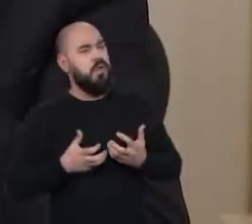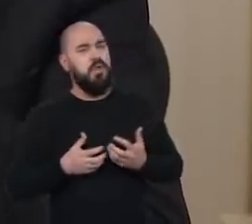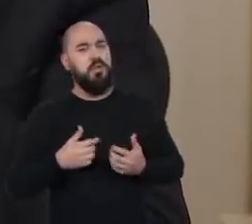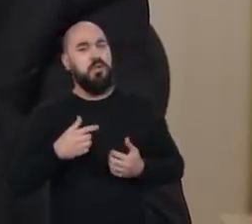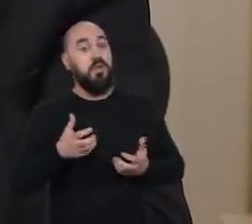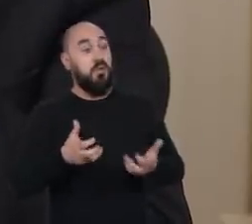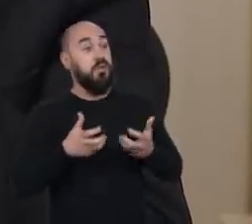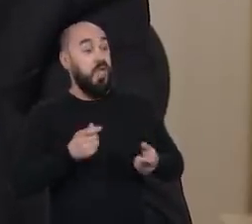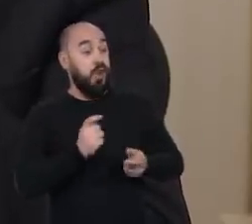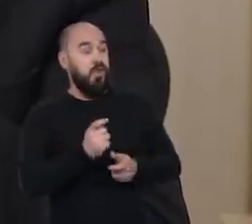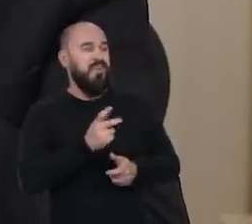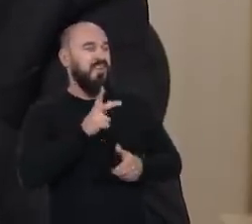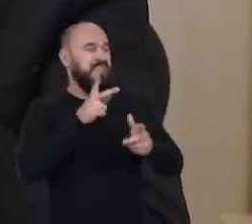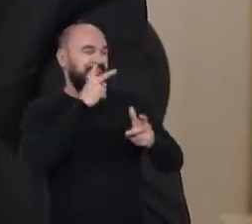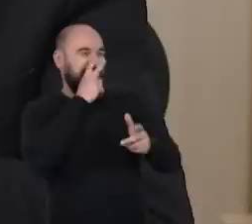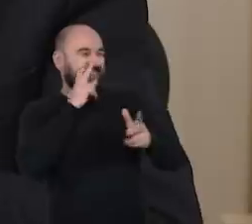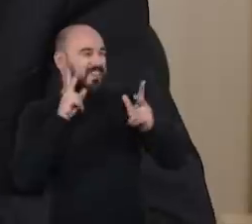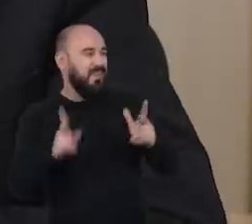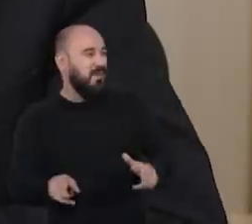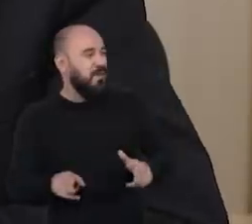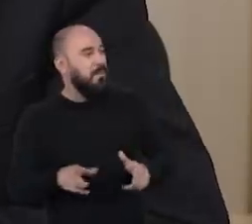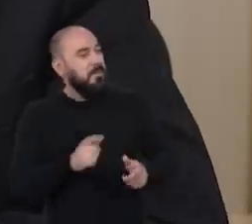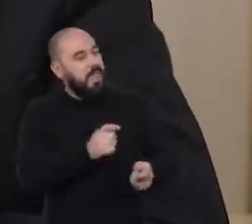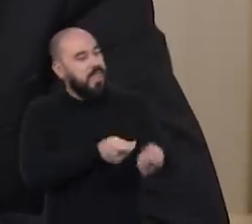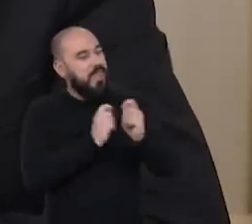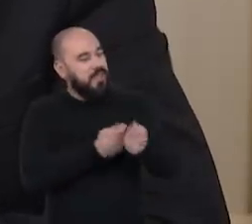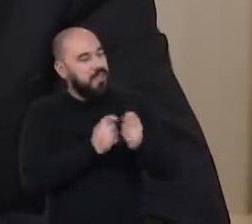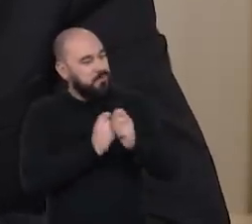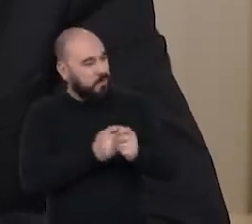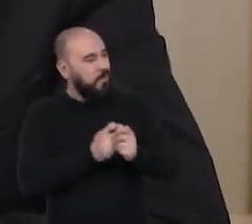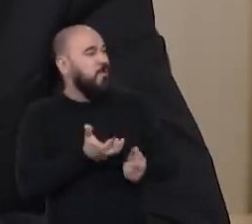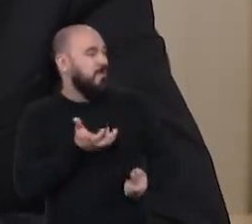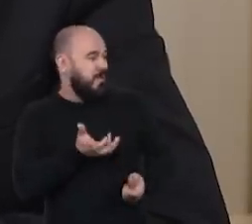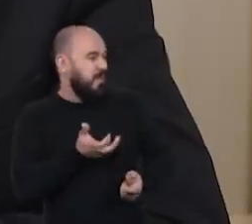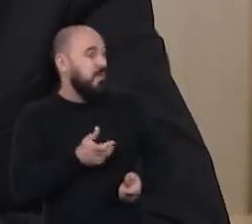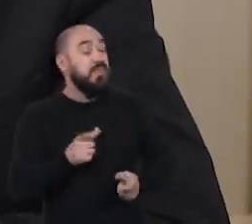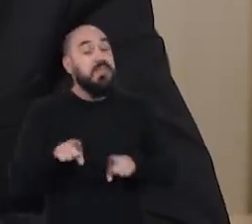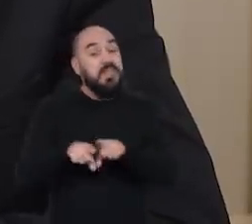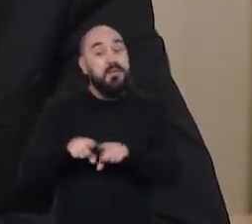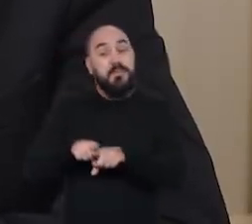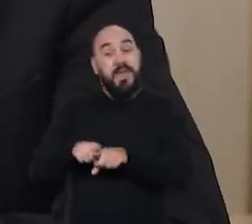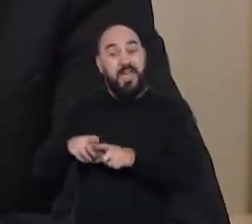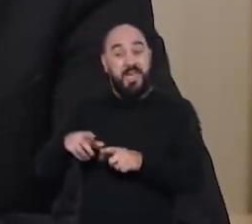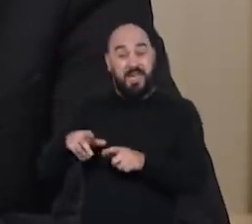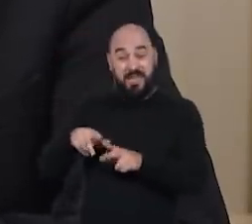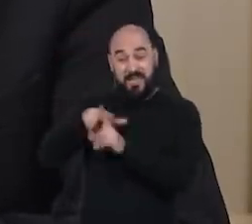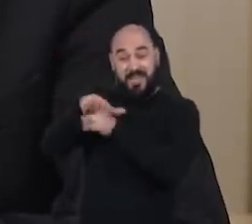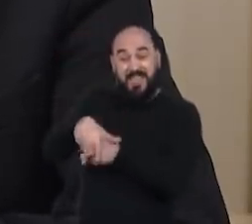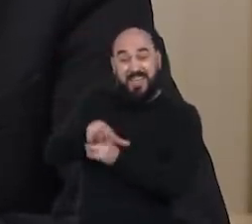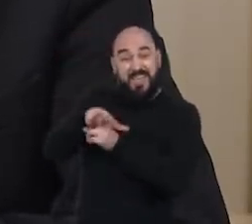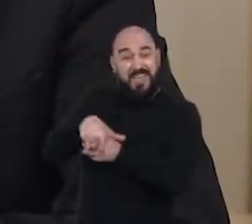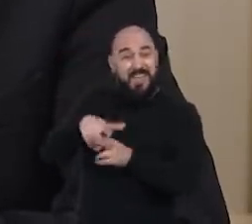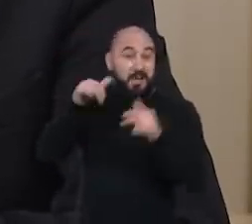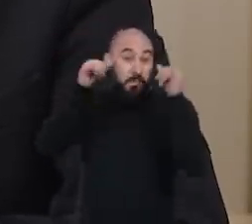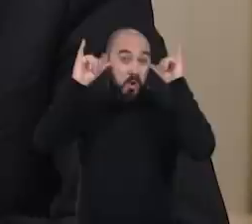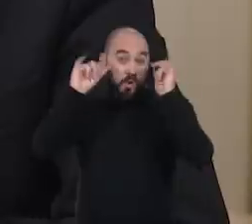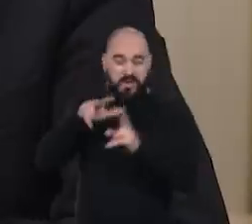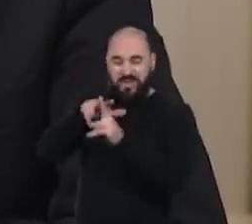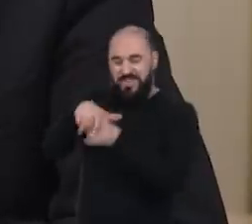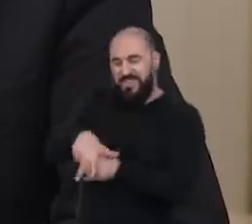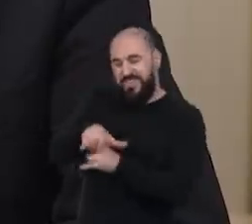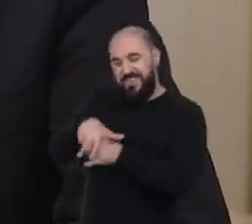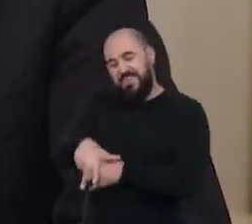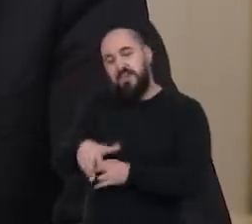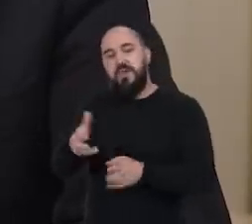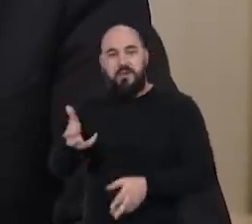pescador e, nas horas de folga, peão de rodeio. Era engraçado. Por quê? Porque todo